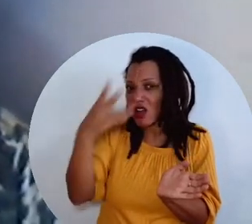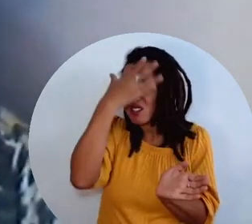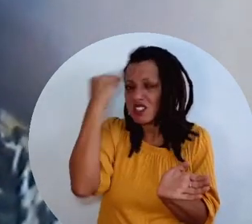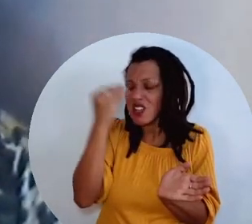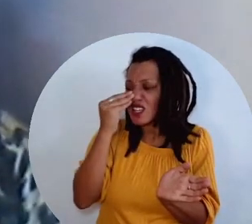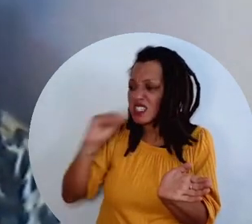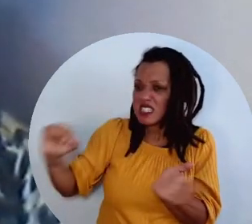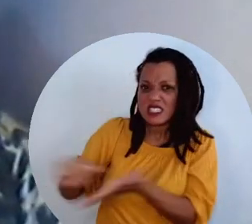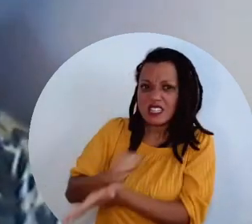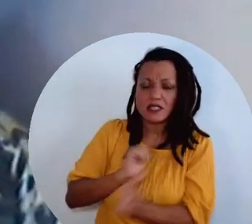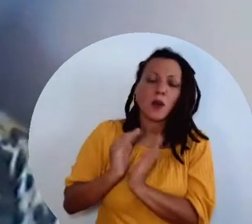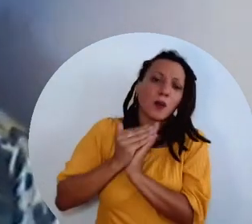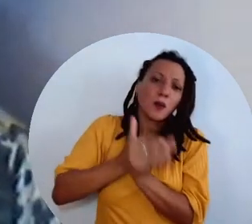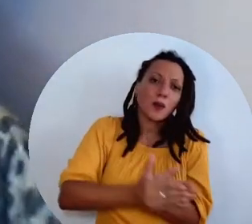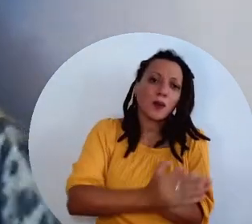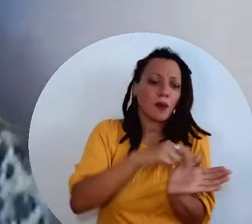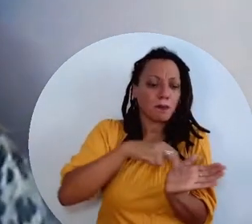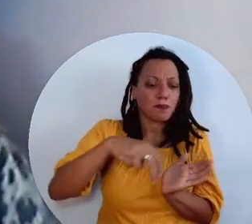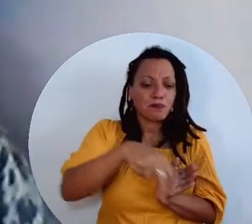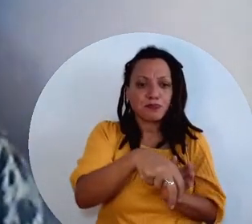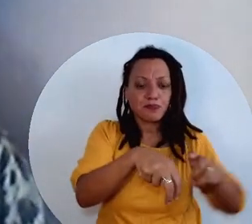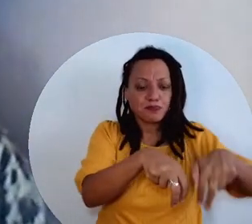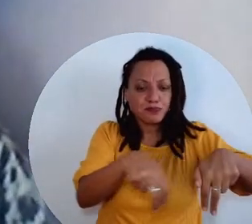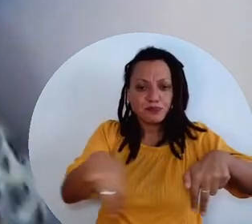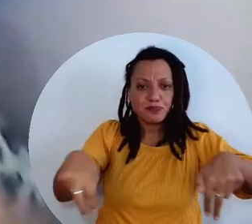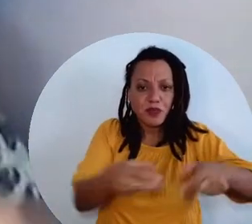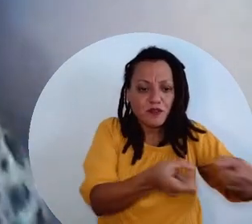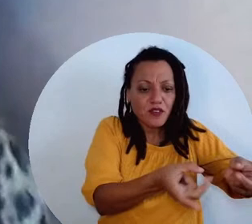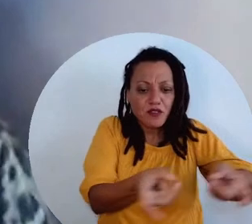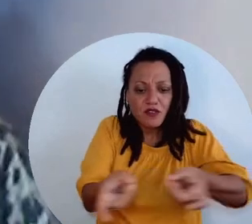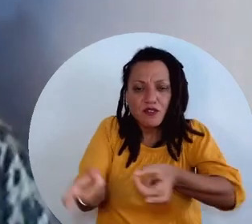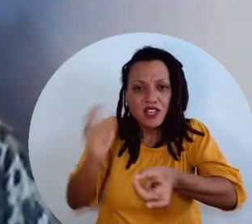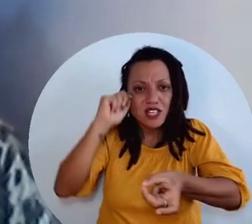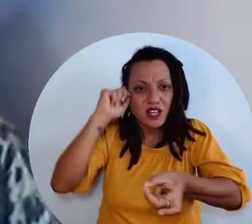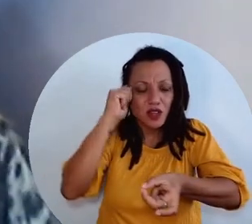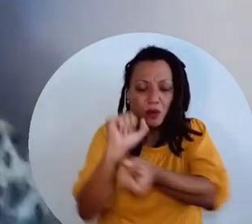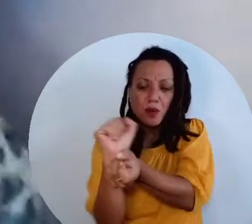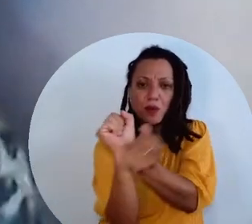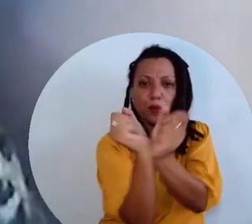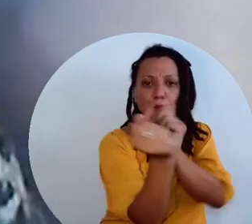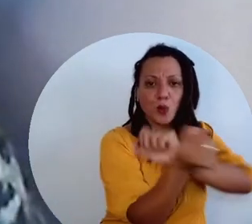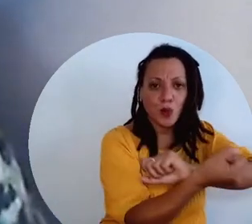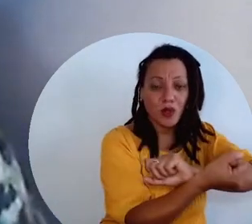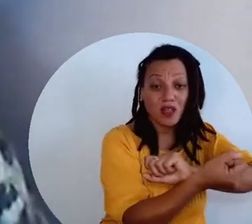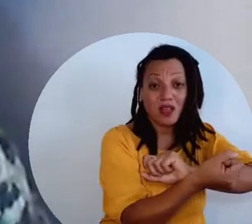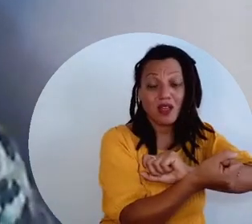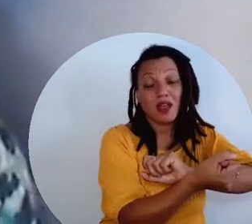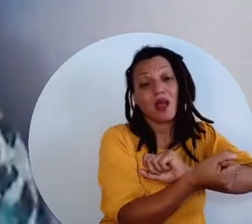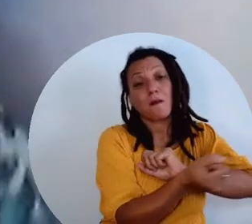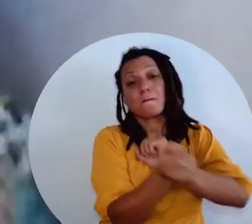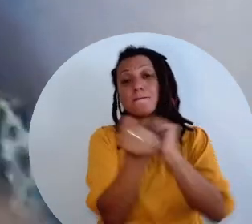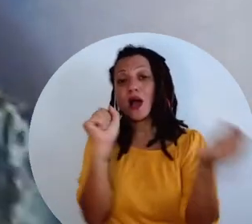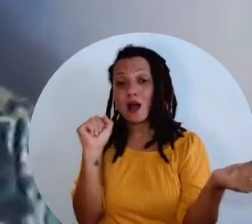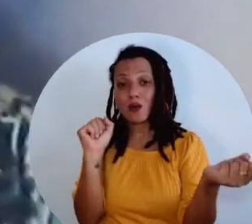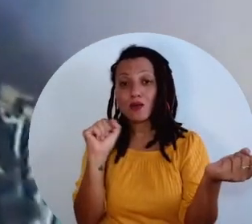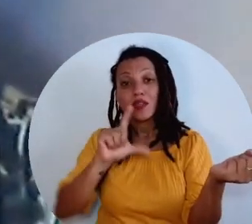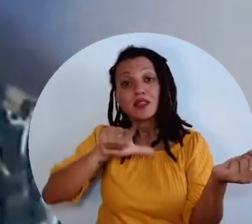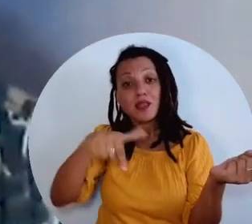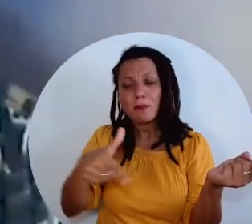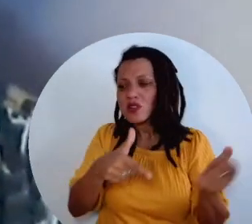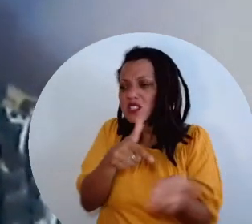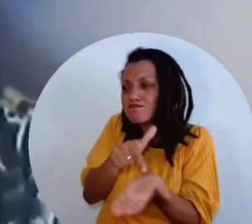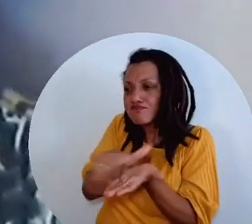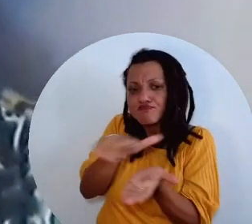travessia, o desembarque, o leilão, a escravidão, o pós-escravidão, a